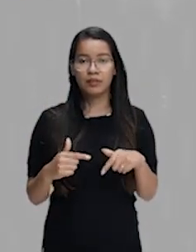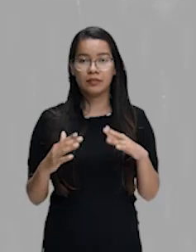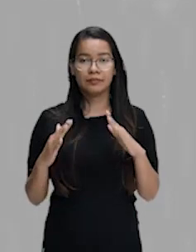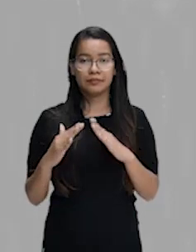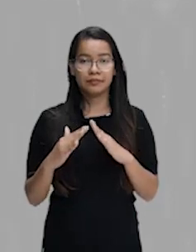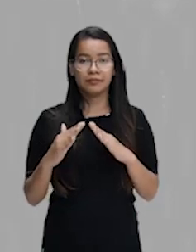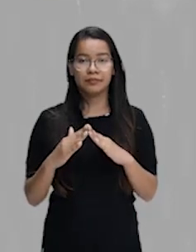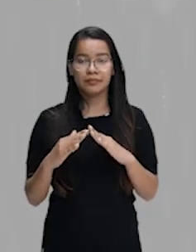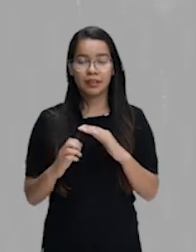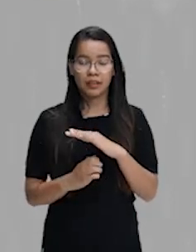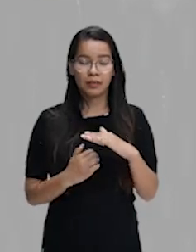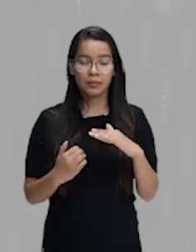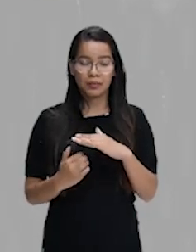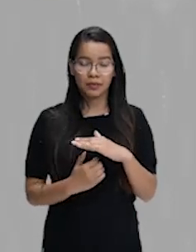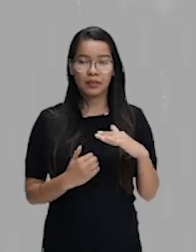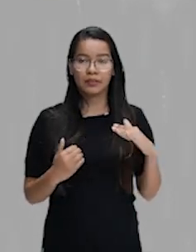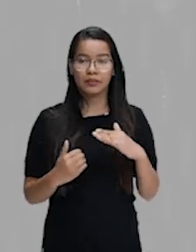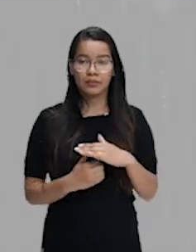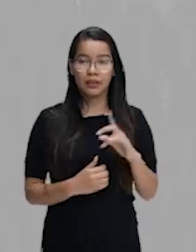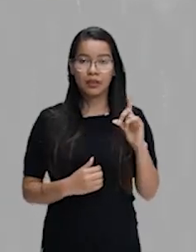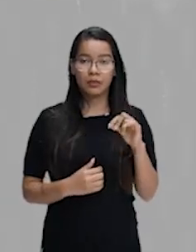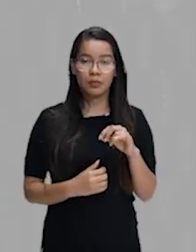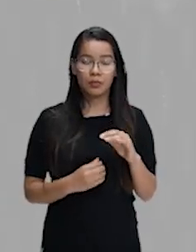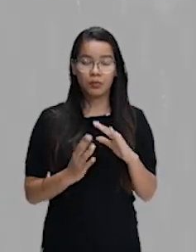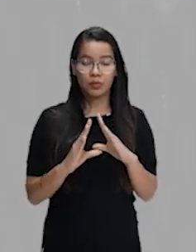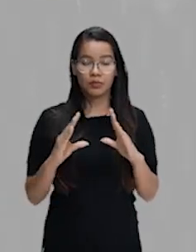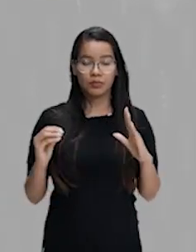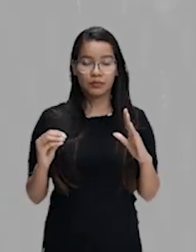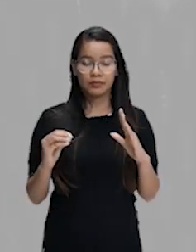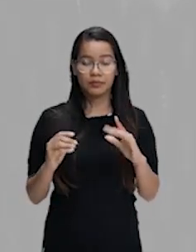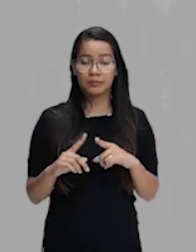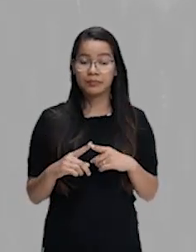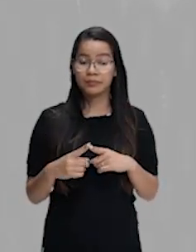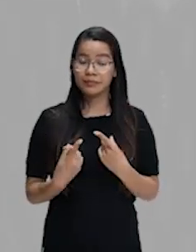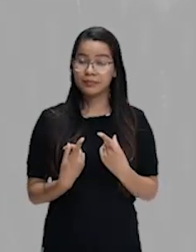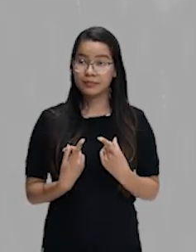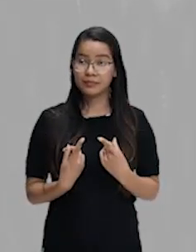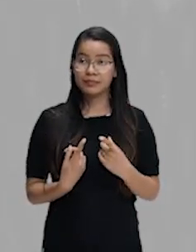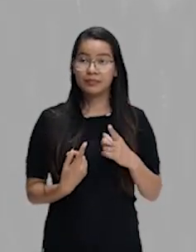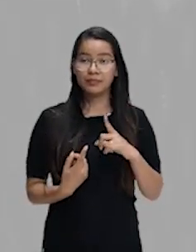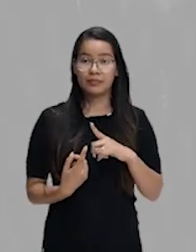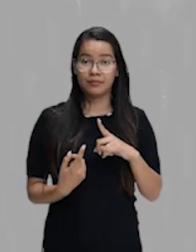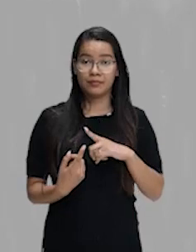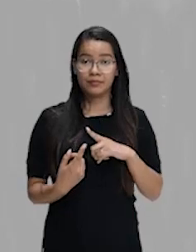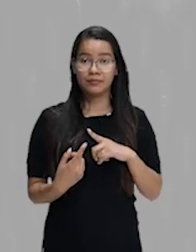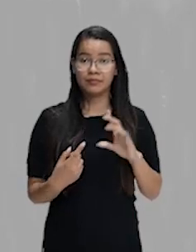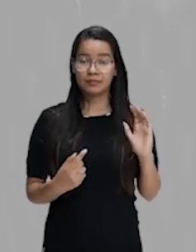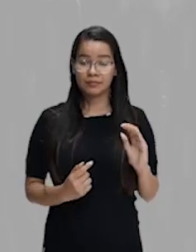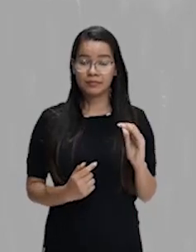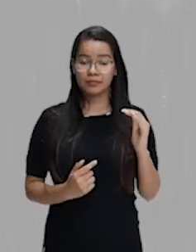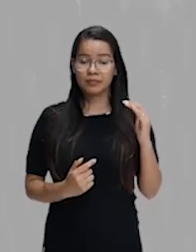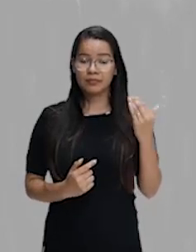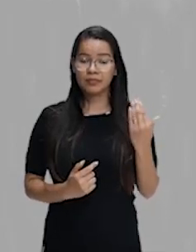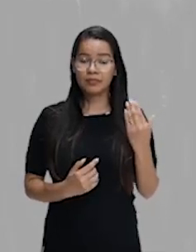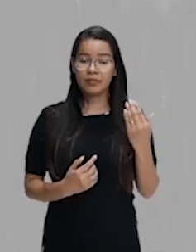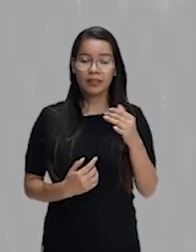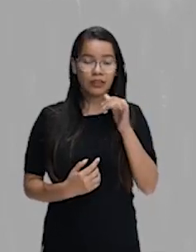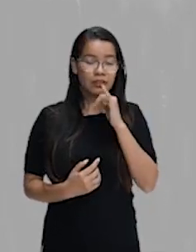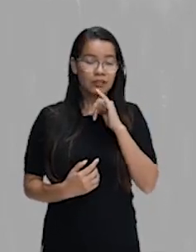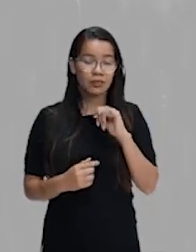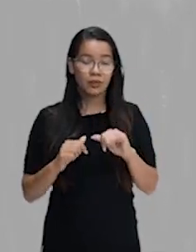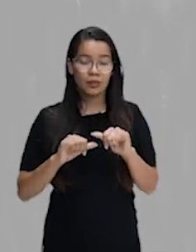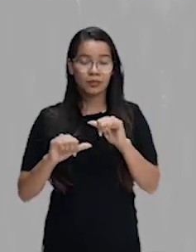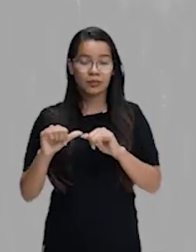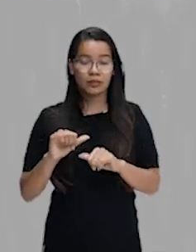trabalho tradicional, é o modelo tradicional. Só que alguns fatores, como a mudança